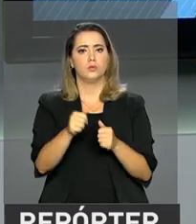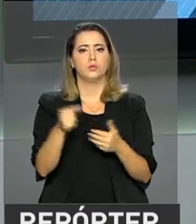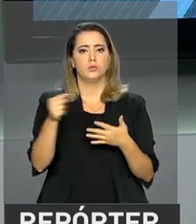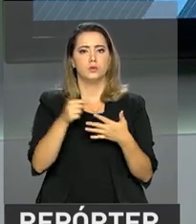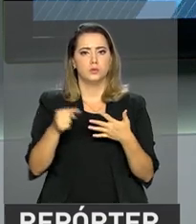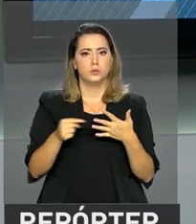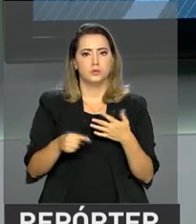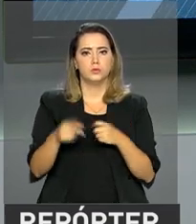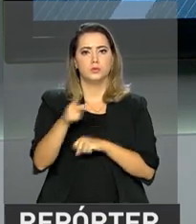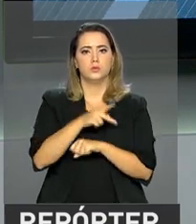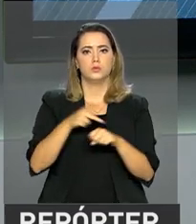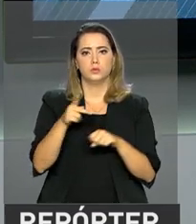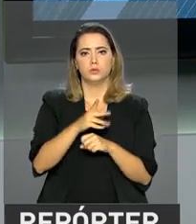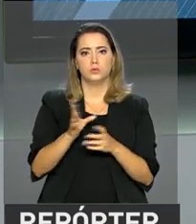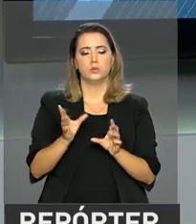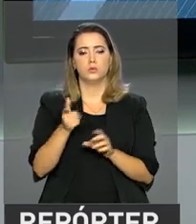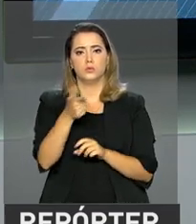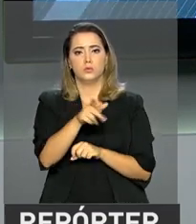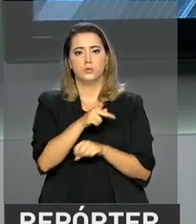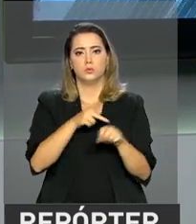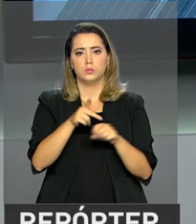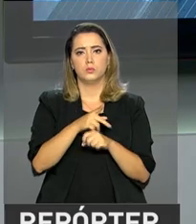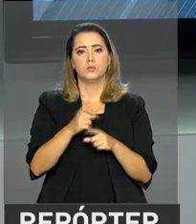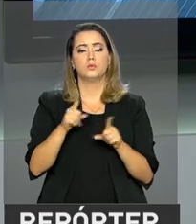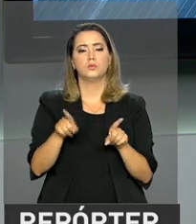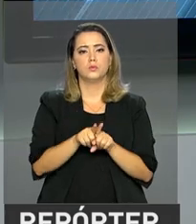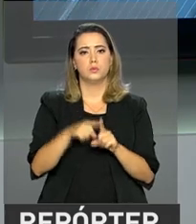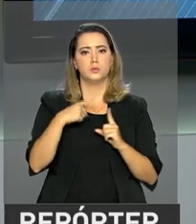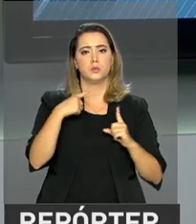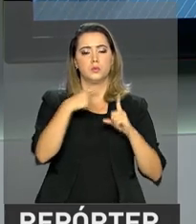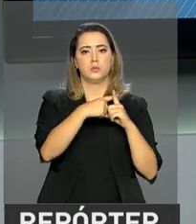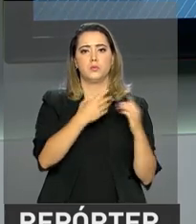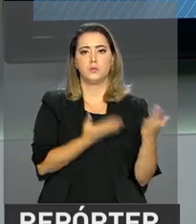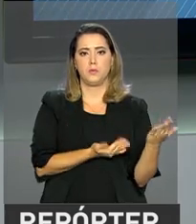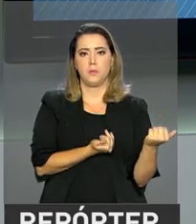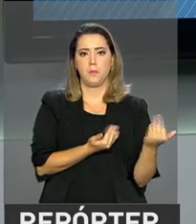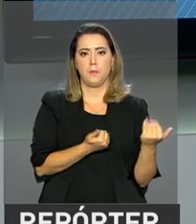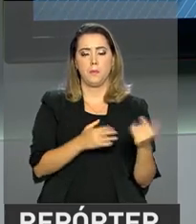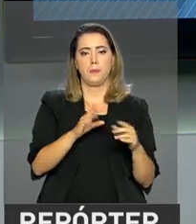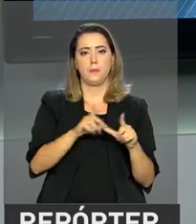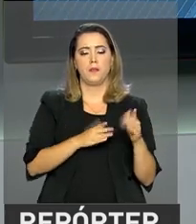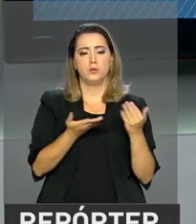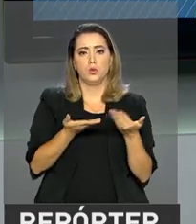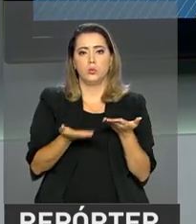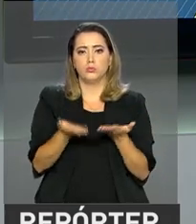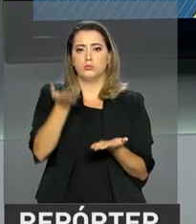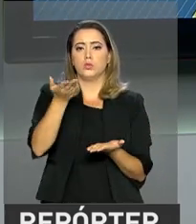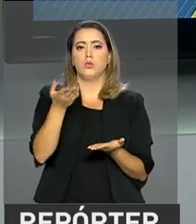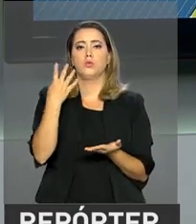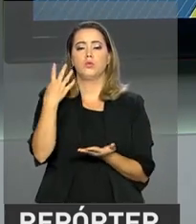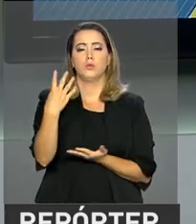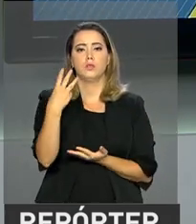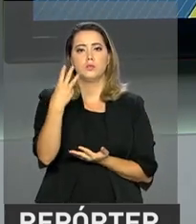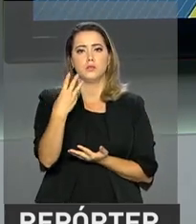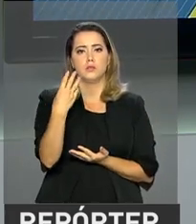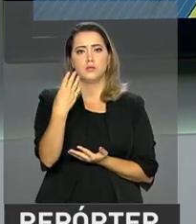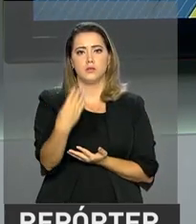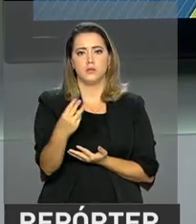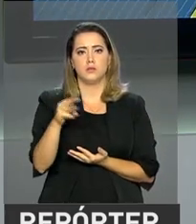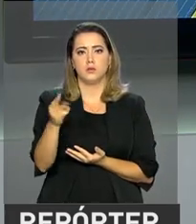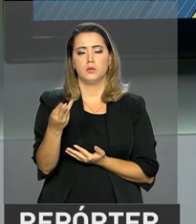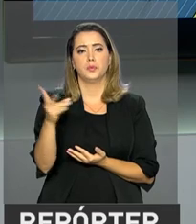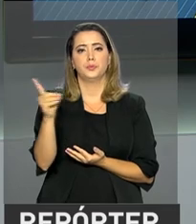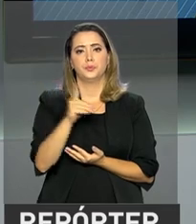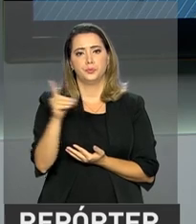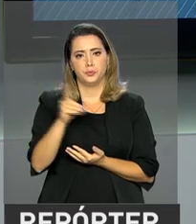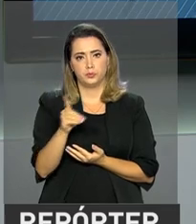as operações do país com o exterior também ficou positivo em setembro, com um superávit de 434 milhões